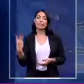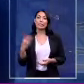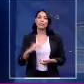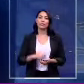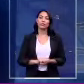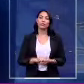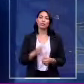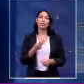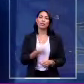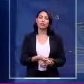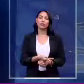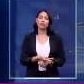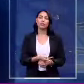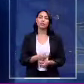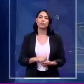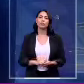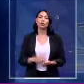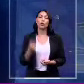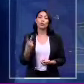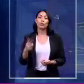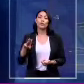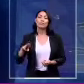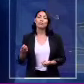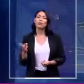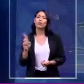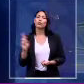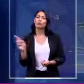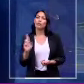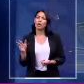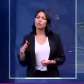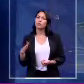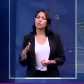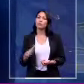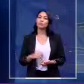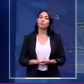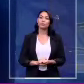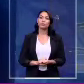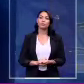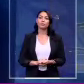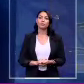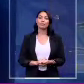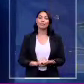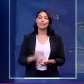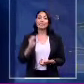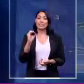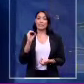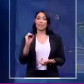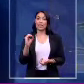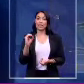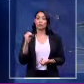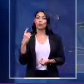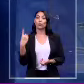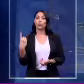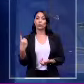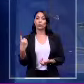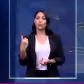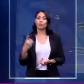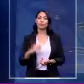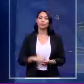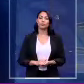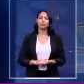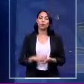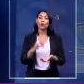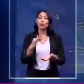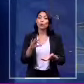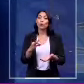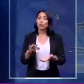1883, com prêmio estimado de 2 milhões de reais. Chegou mais um número, é 01. Não esqueça de conferir